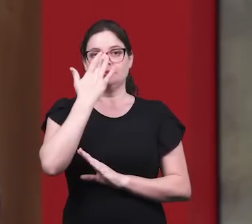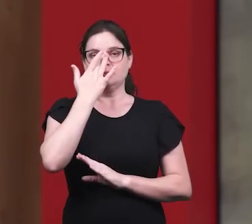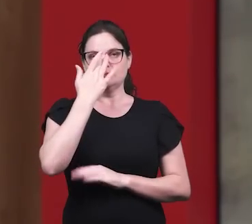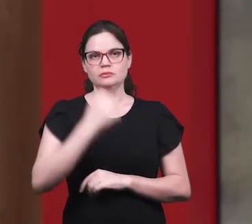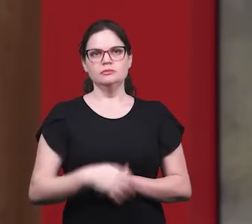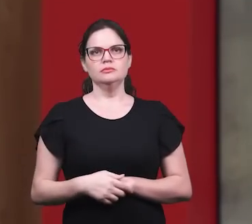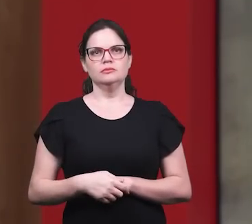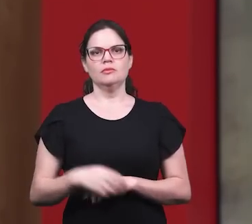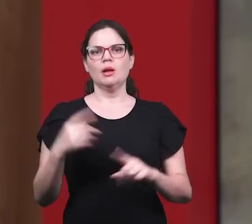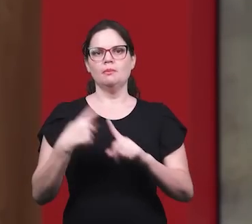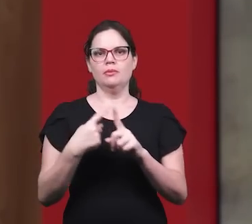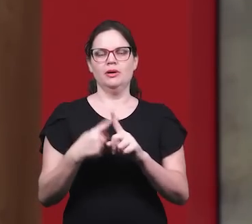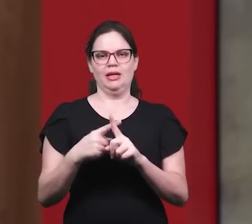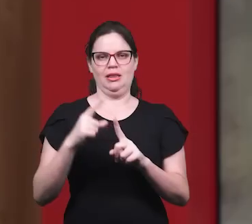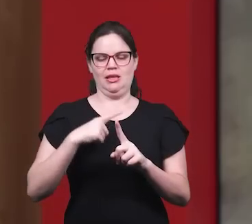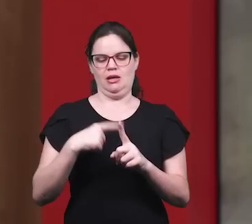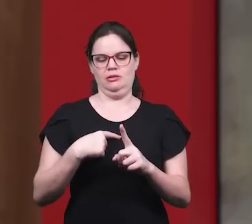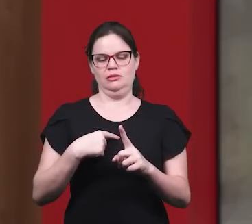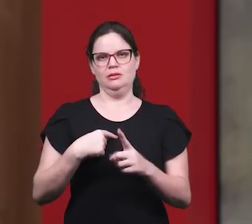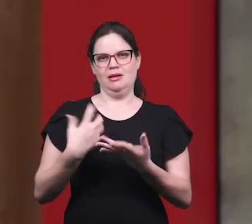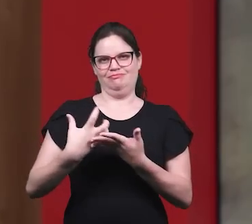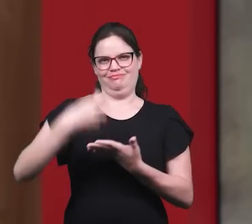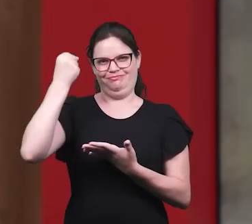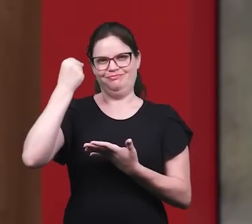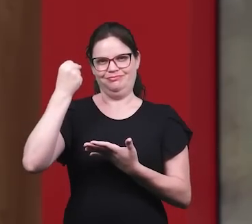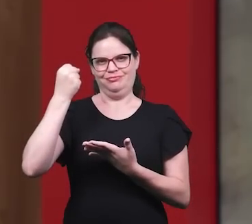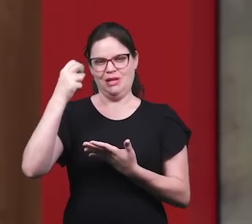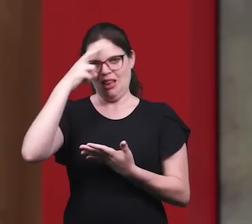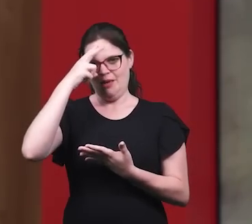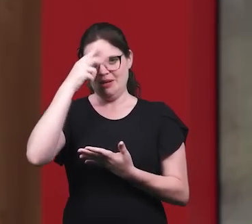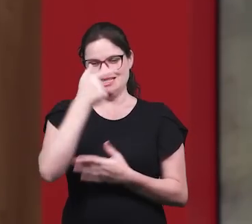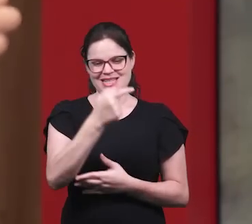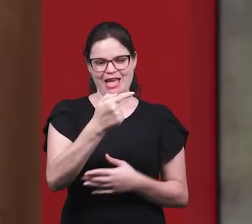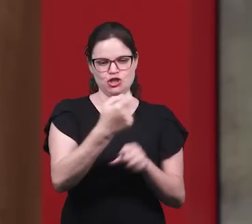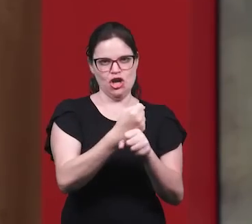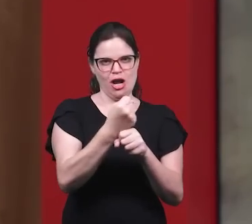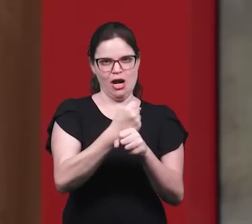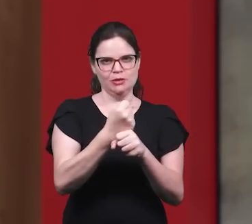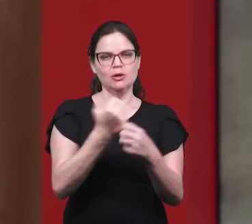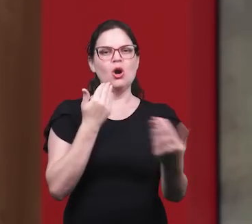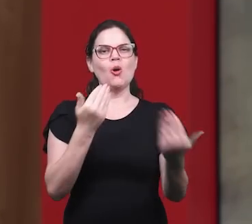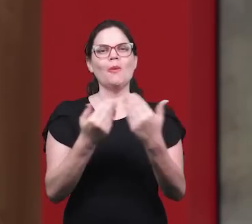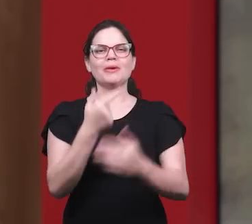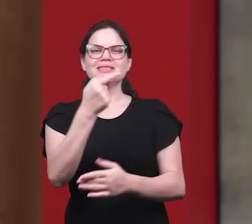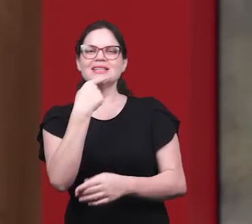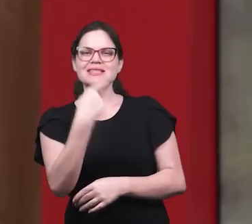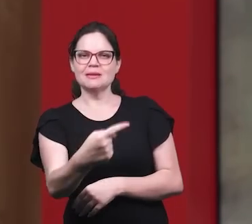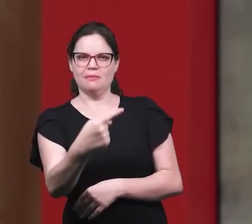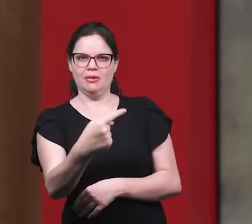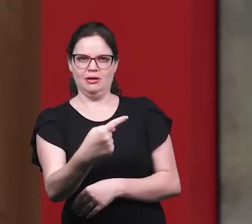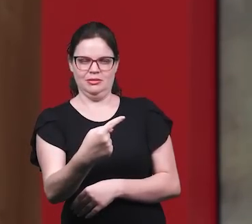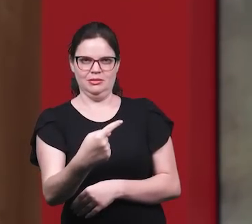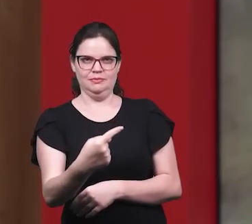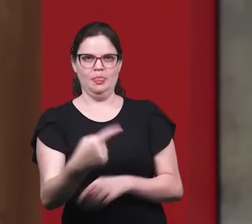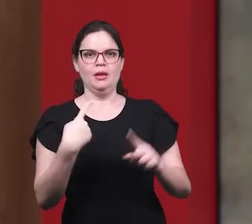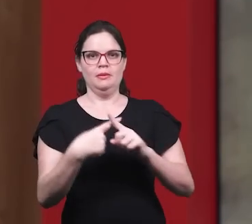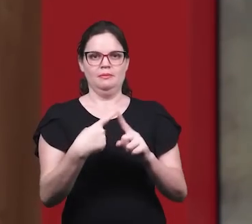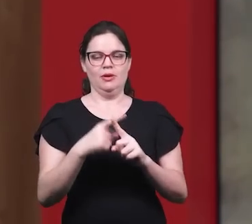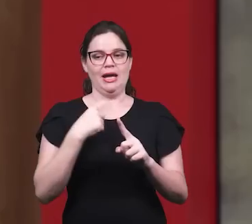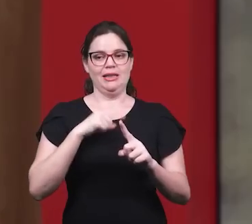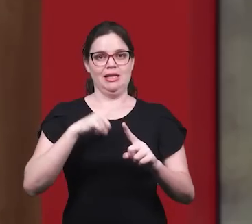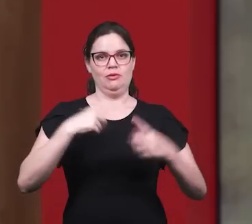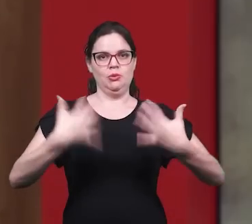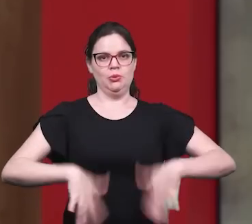né, que é a igreja arrebatada, e conta a última semana de anos, 7 anos, a grande tribulação, onde Israel